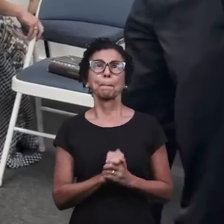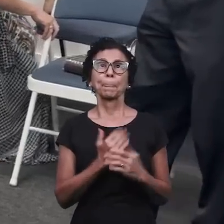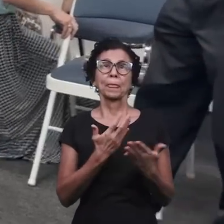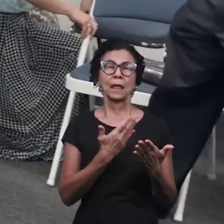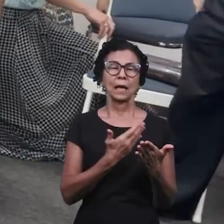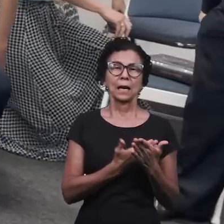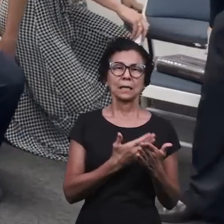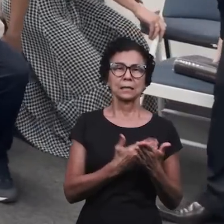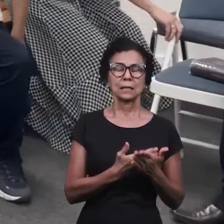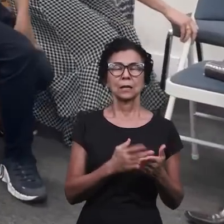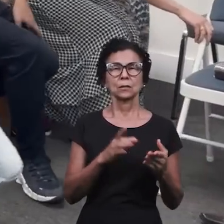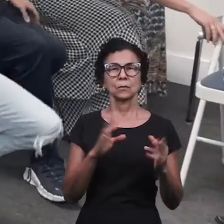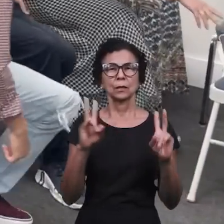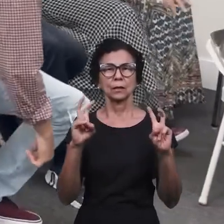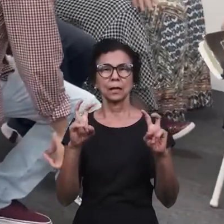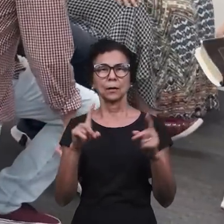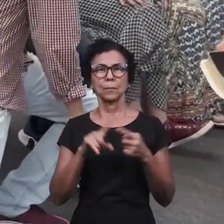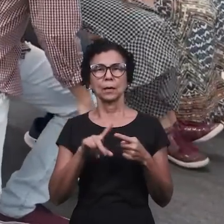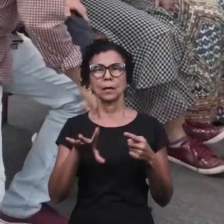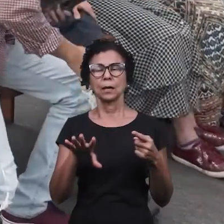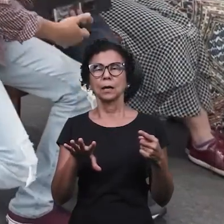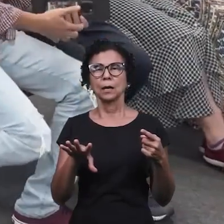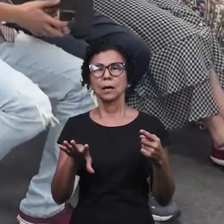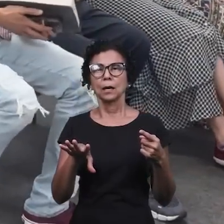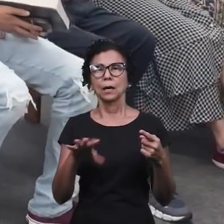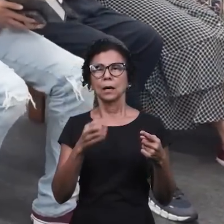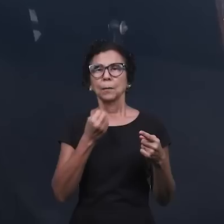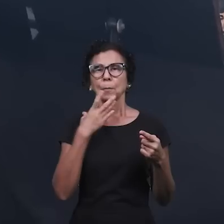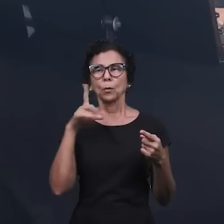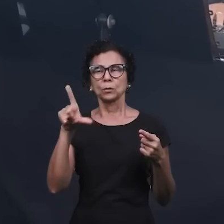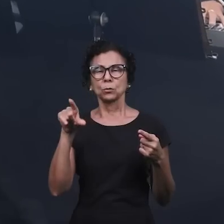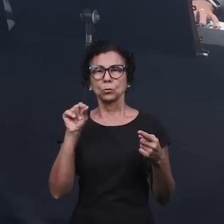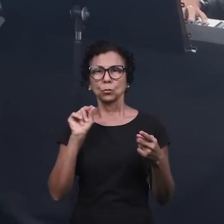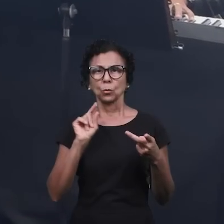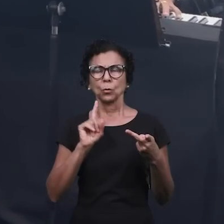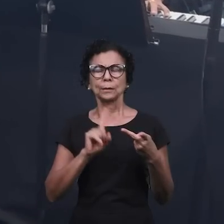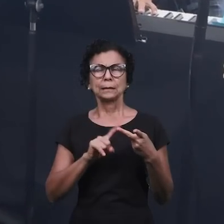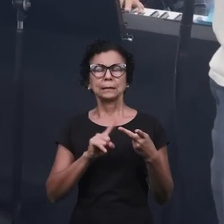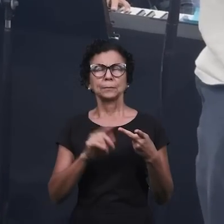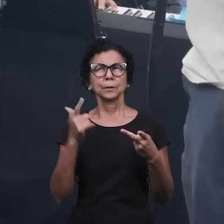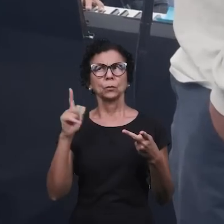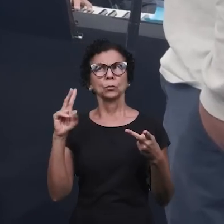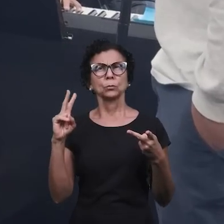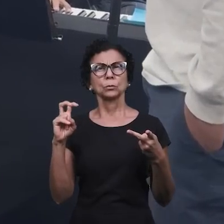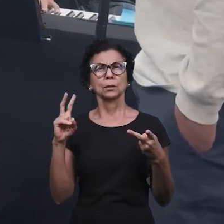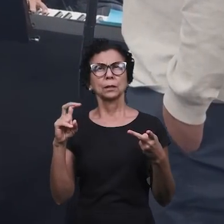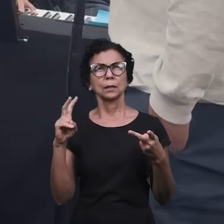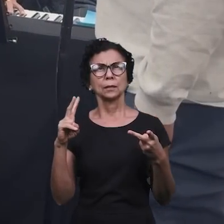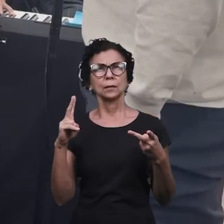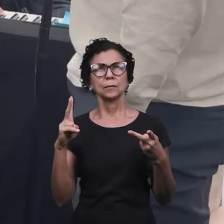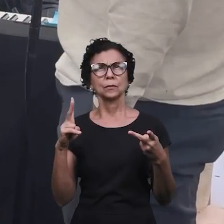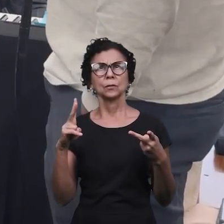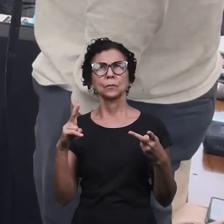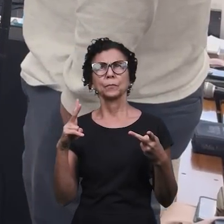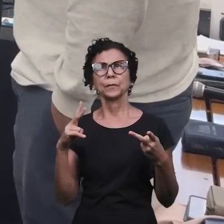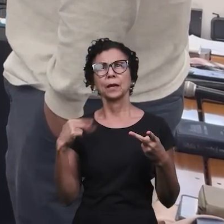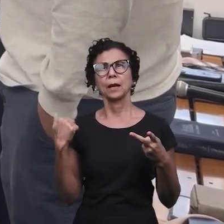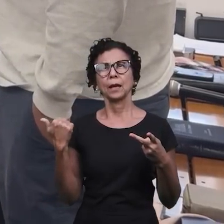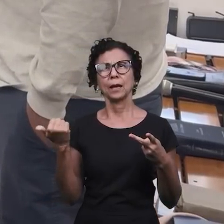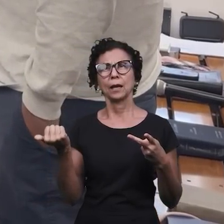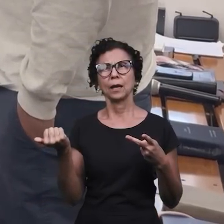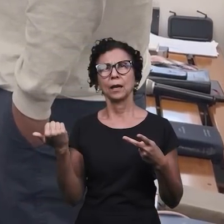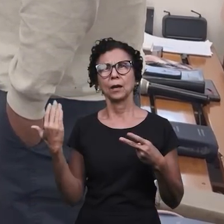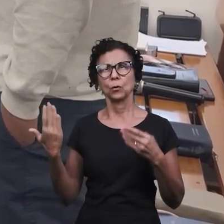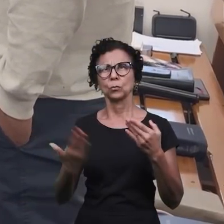foram a boa escolha, um tema que o senhor orientou, e um outro tema também foi sobre a fidelidade. A boa